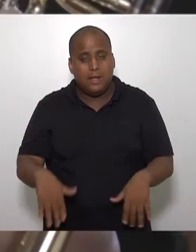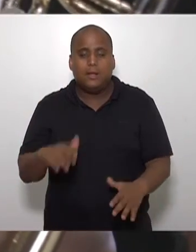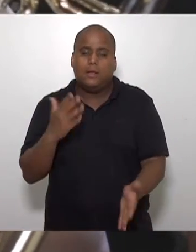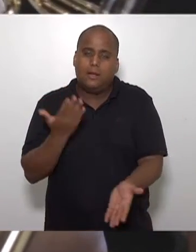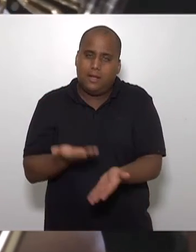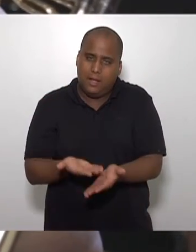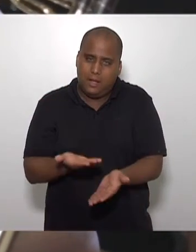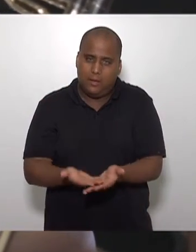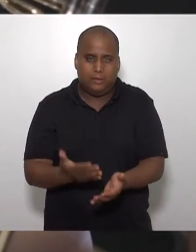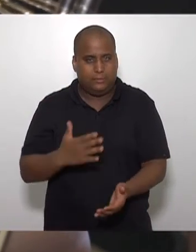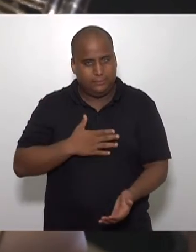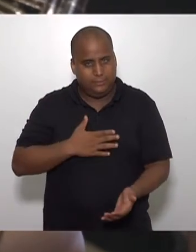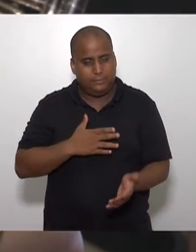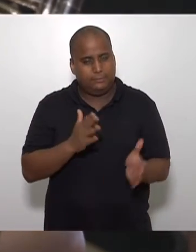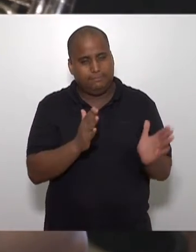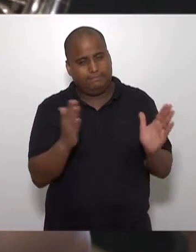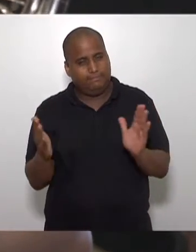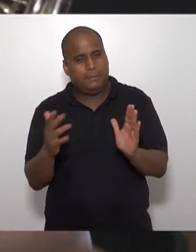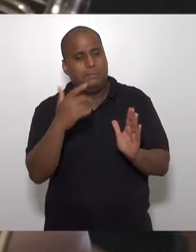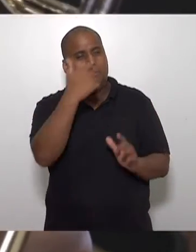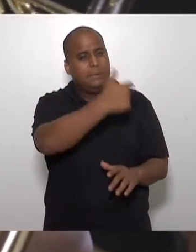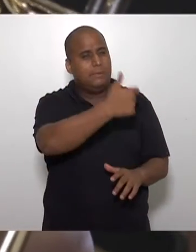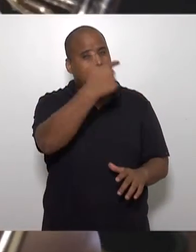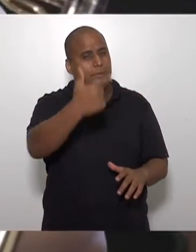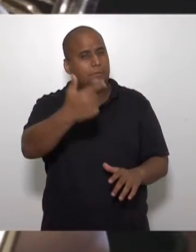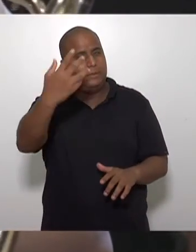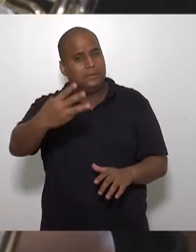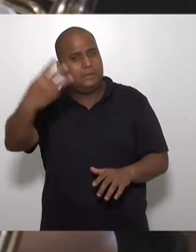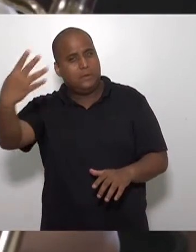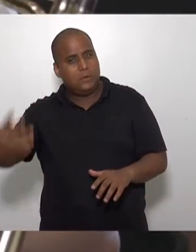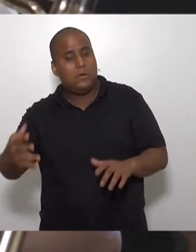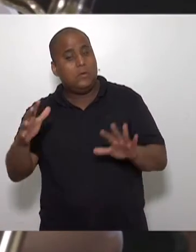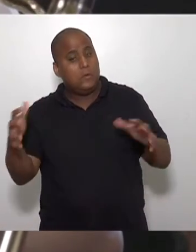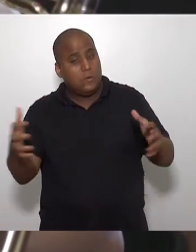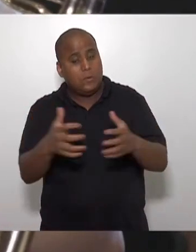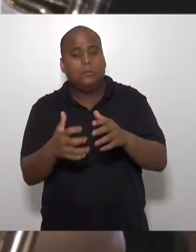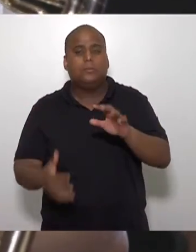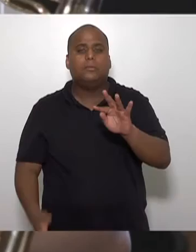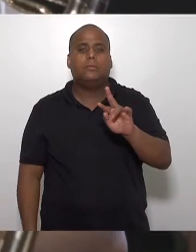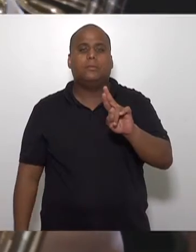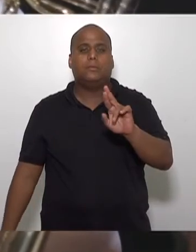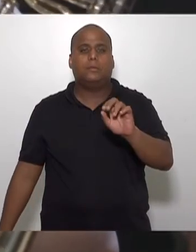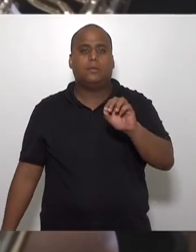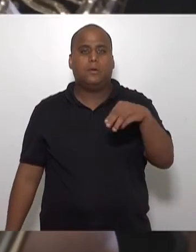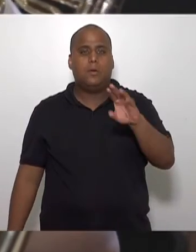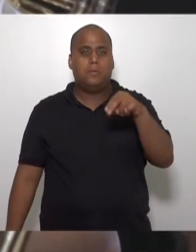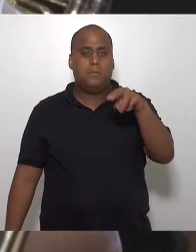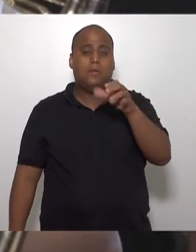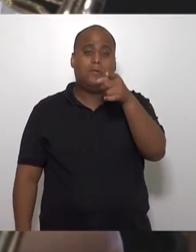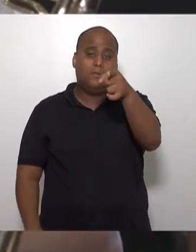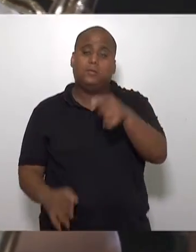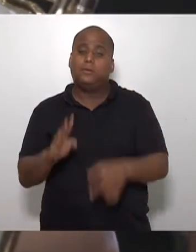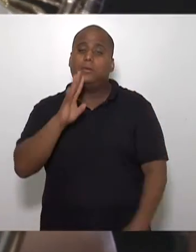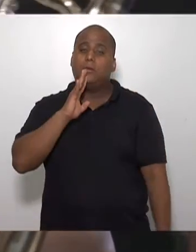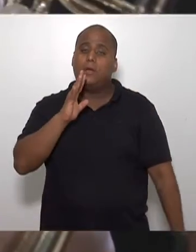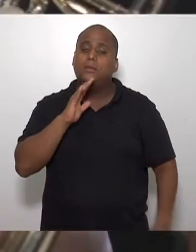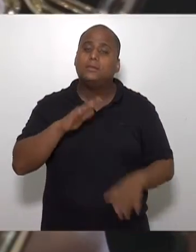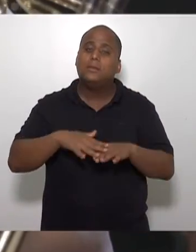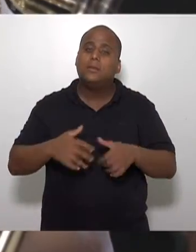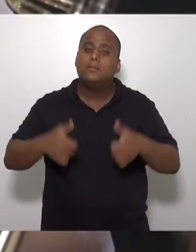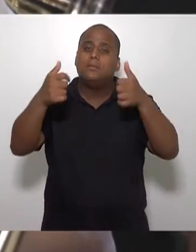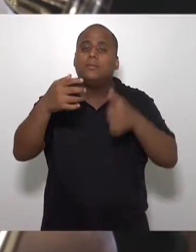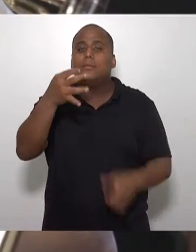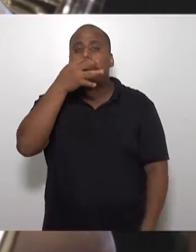essa bloco que foi dedicado à família dos tambores para que vocês pudessem conhecer um pouco na sonoridade